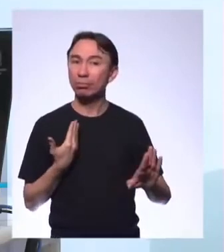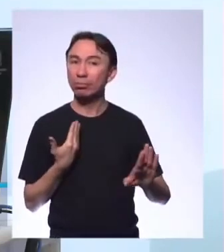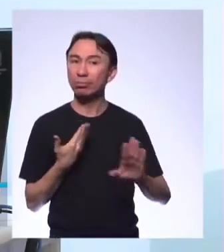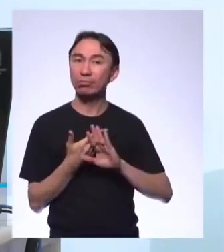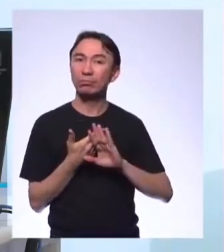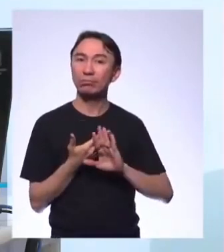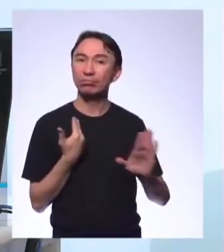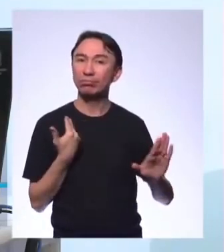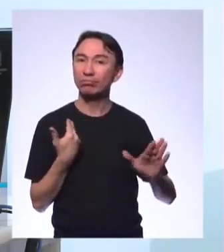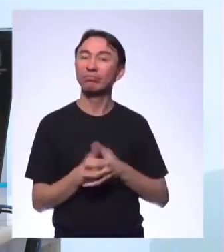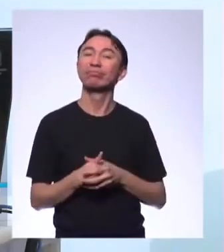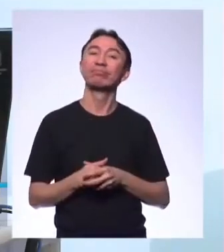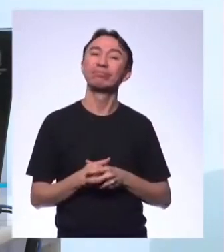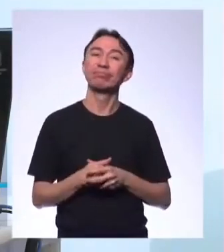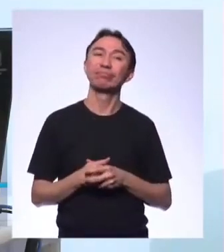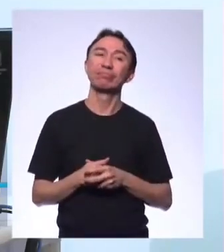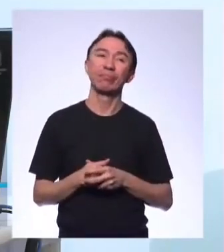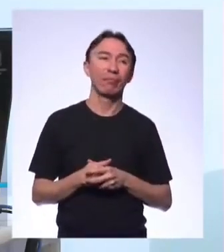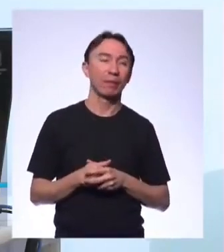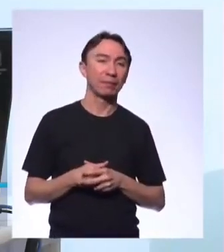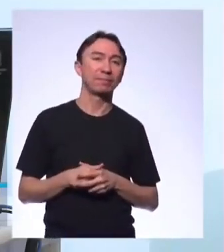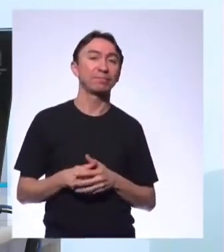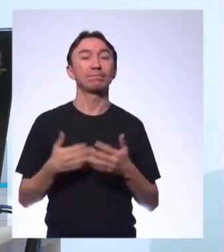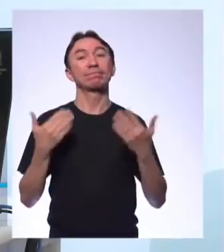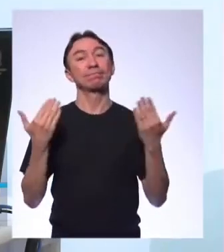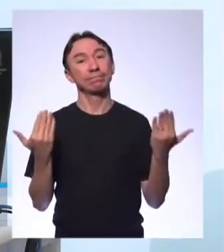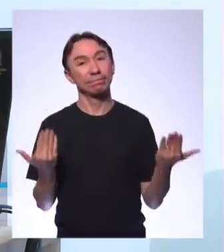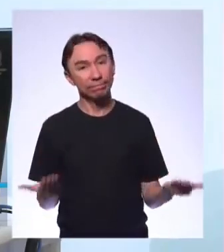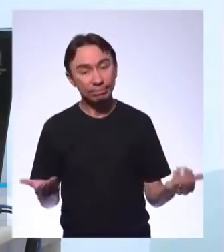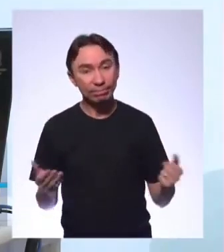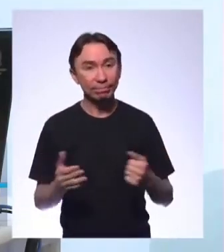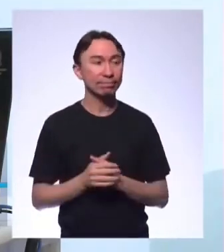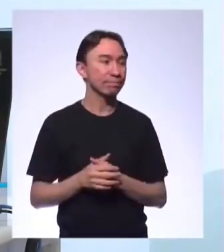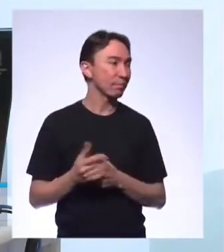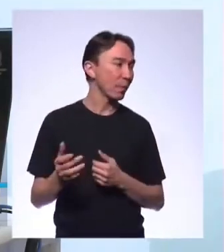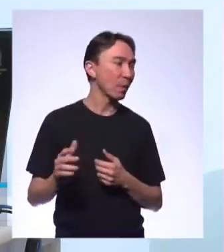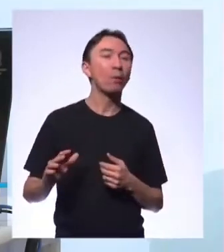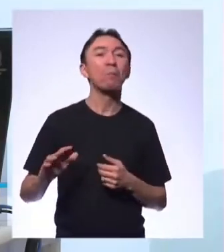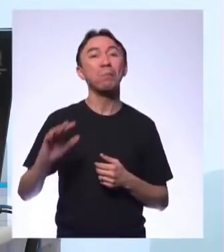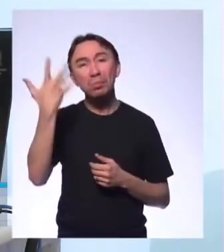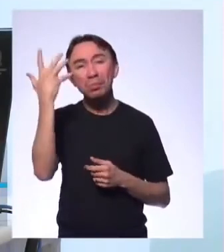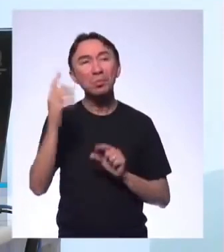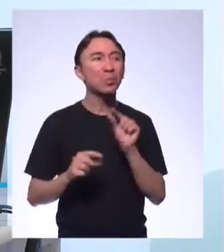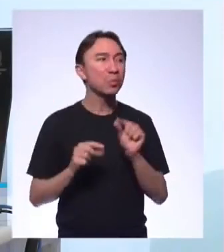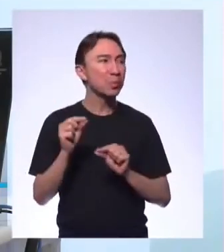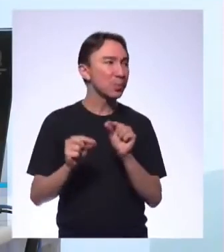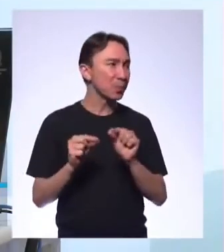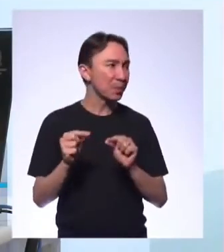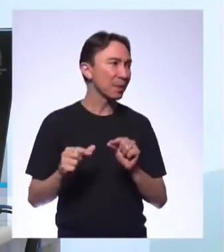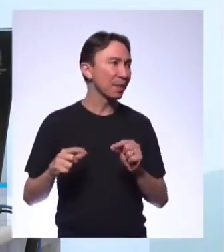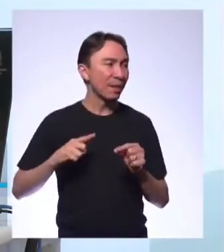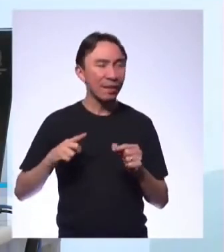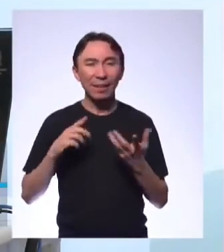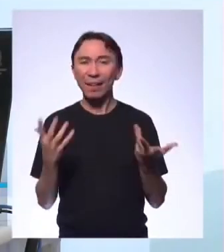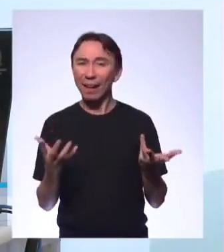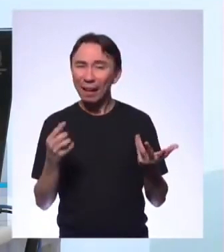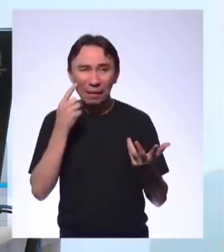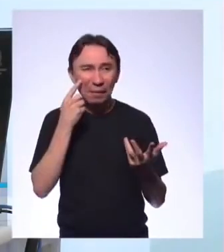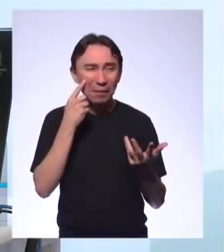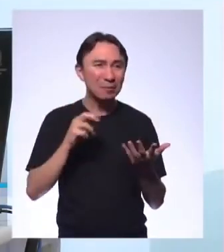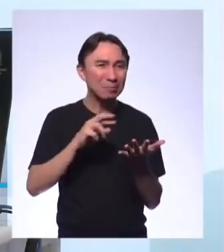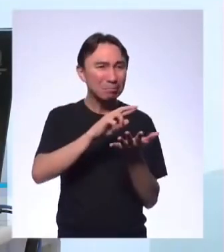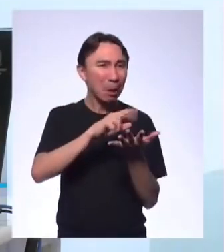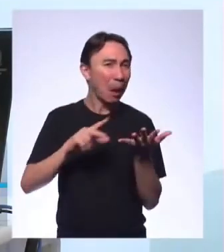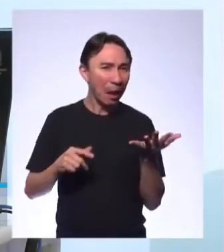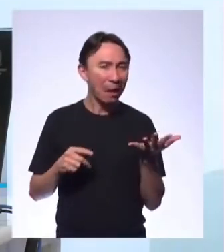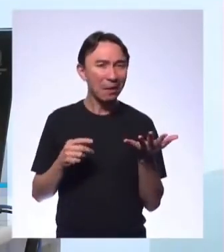tá? E, com isso, a gente tem uma grande, né, a formação do exército regular de reserva que a